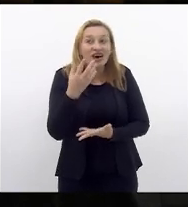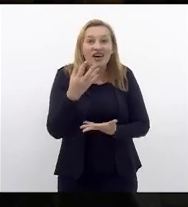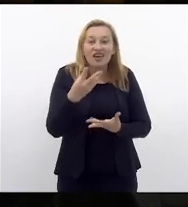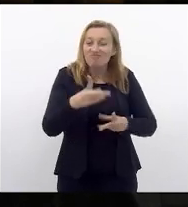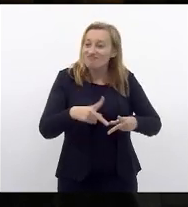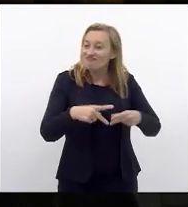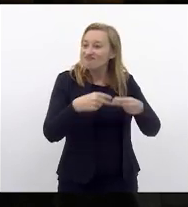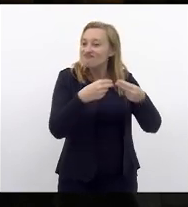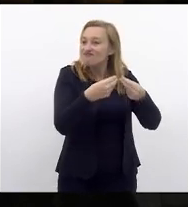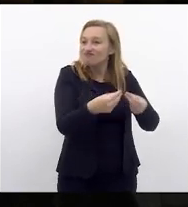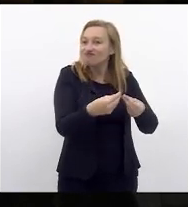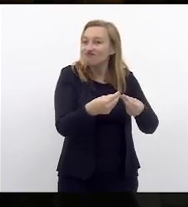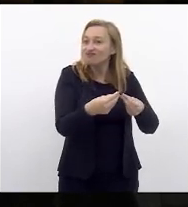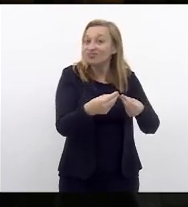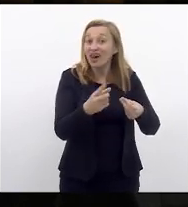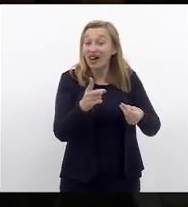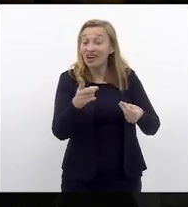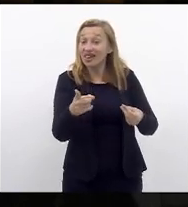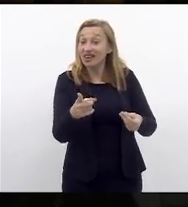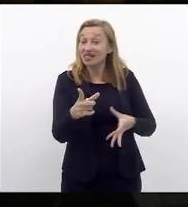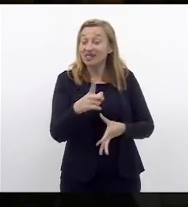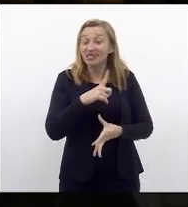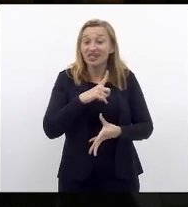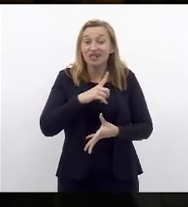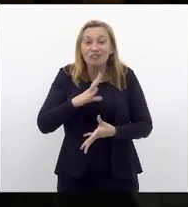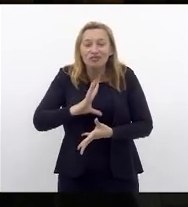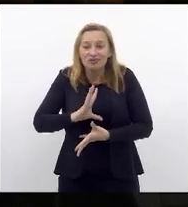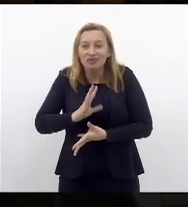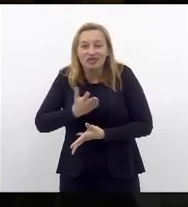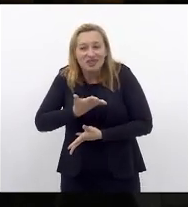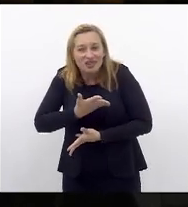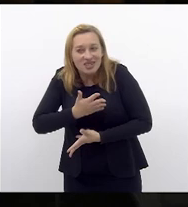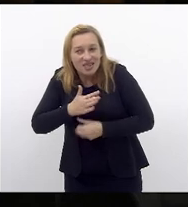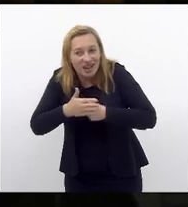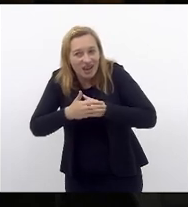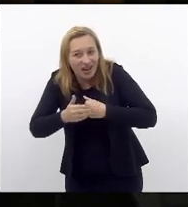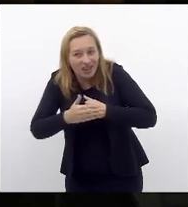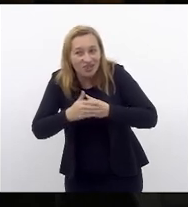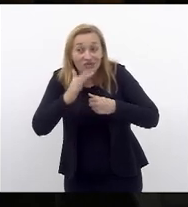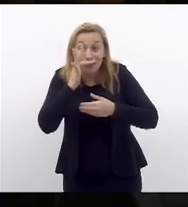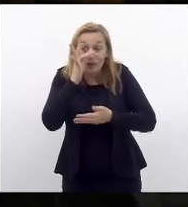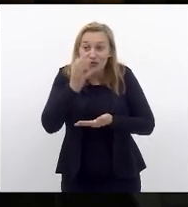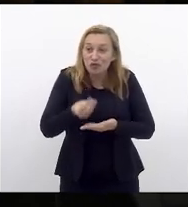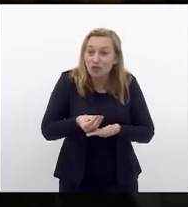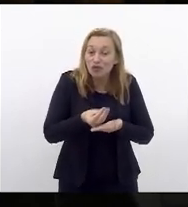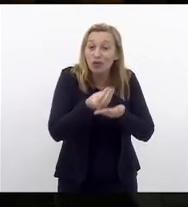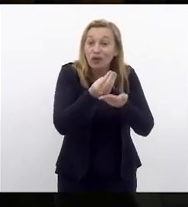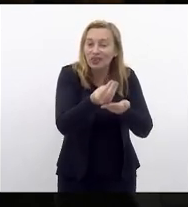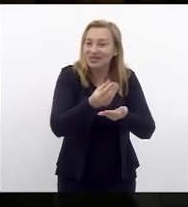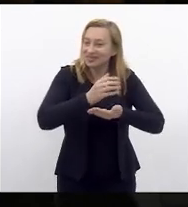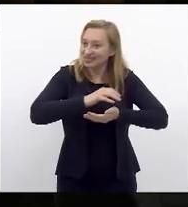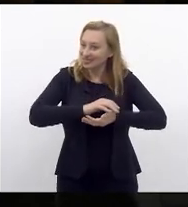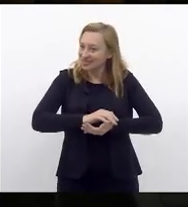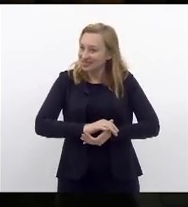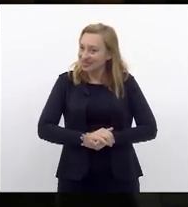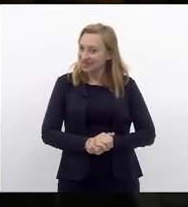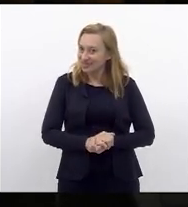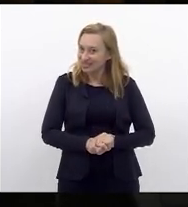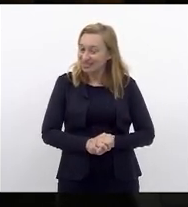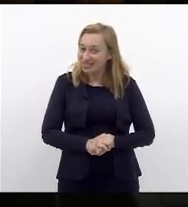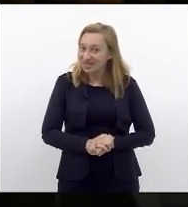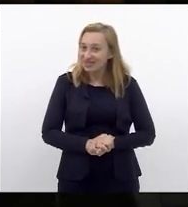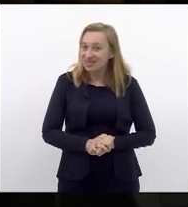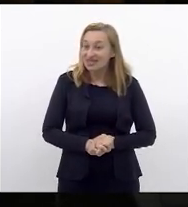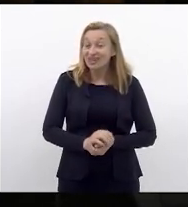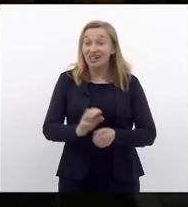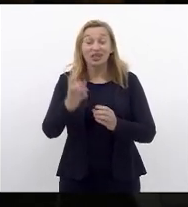presentear aqueles que nós temos afetos com flores, né, e fazer com que